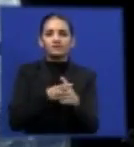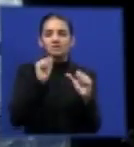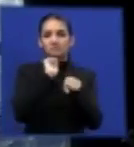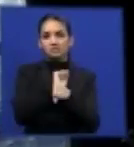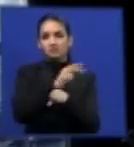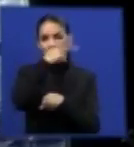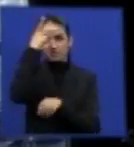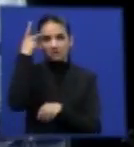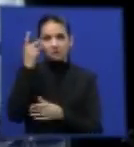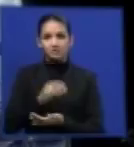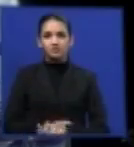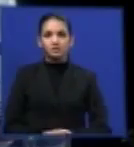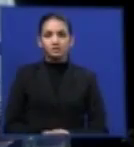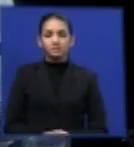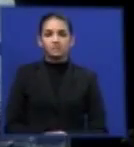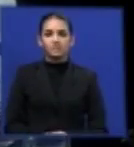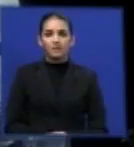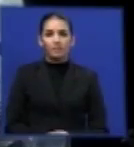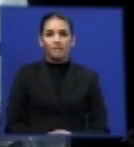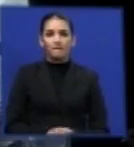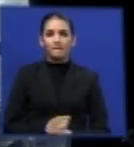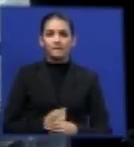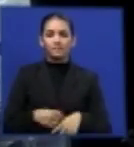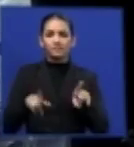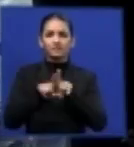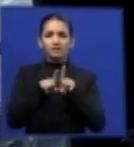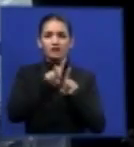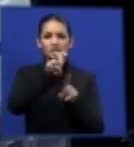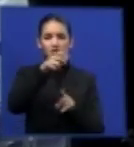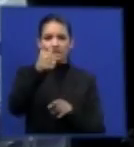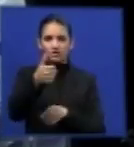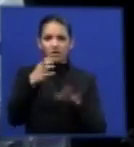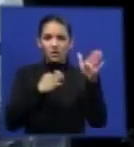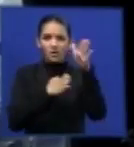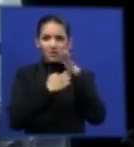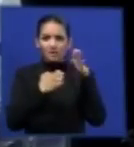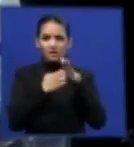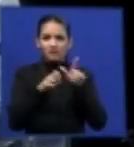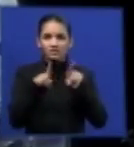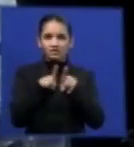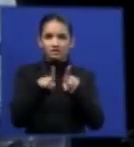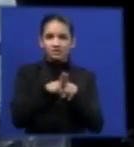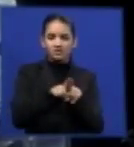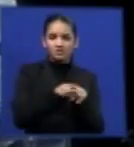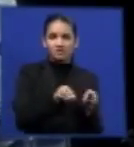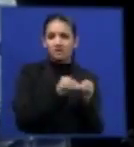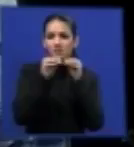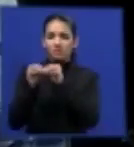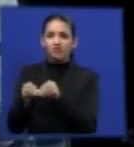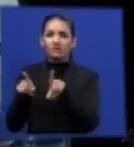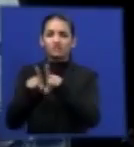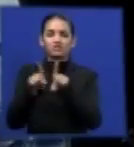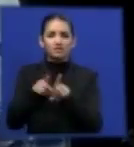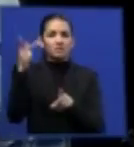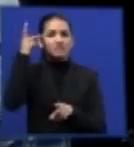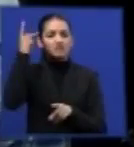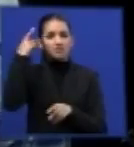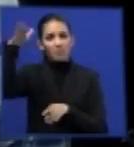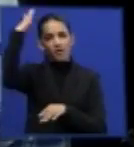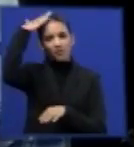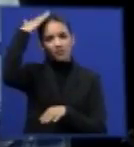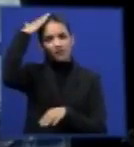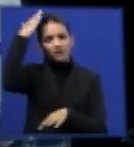eh importadores 51 empresas localizadas em vários Estados São Paulo Paraná Santa Catarina Rio